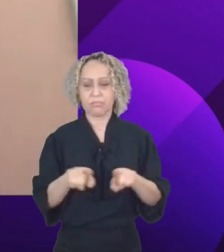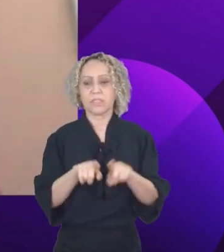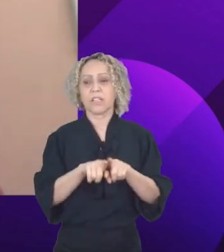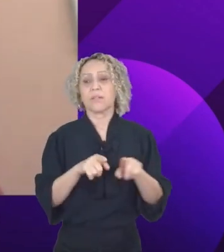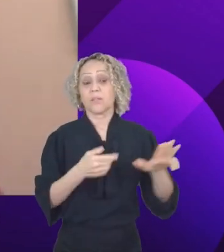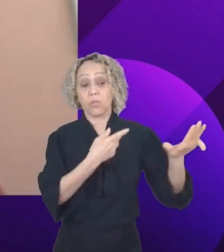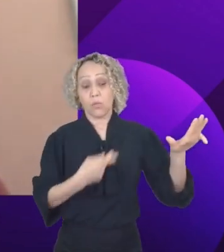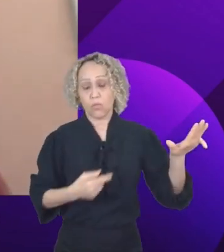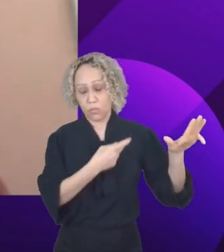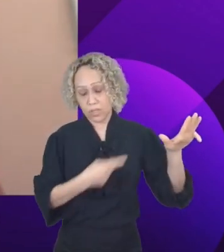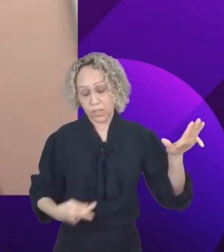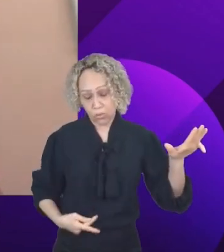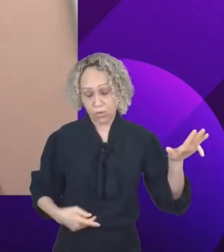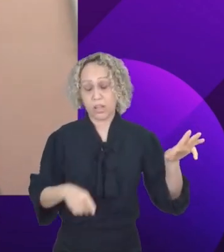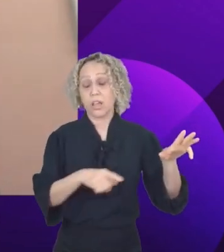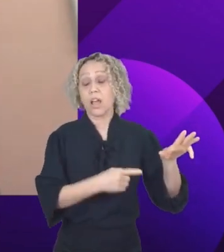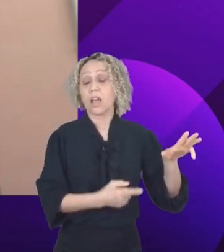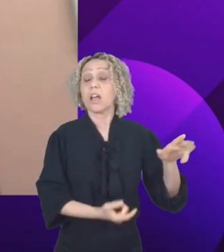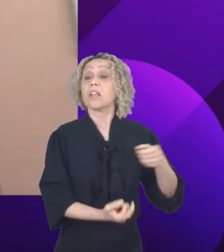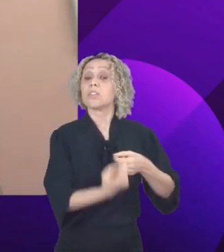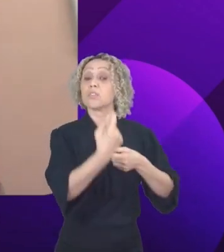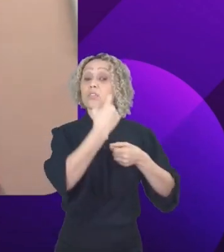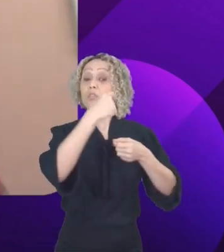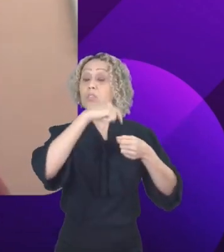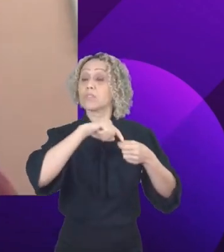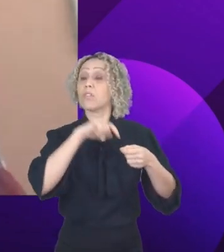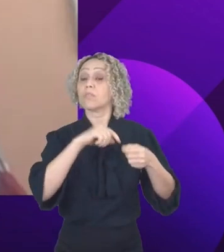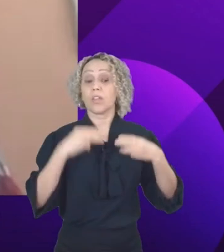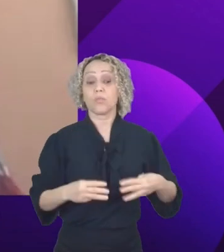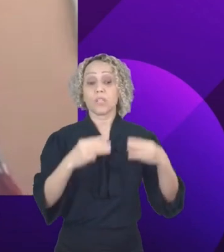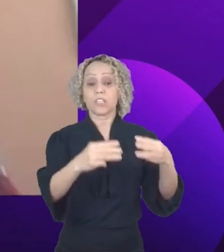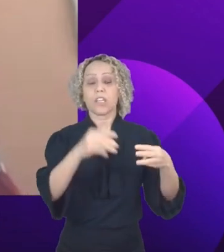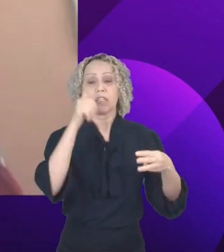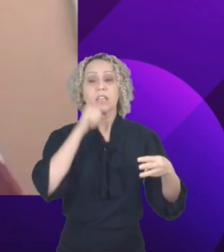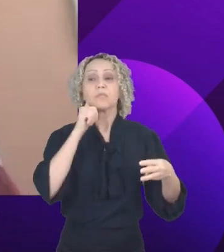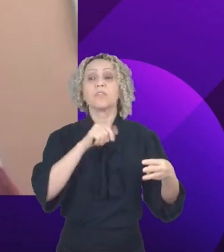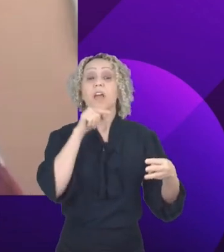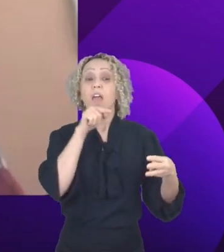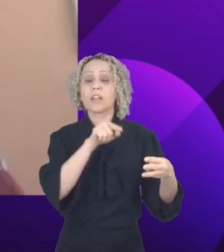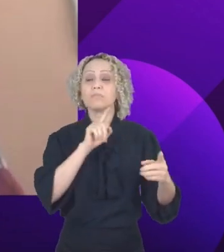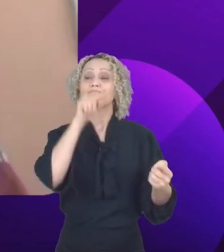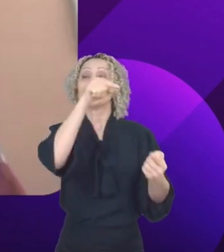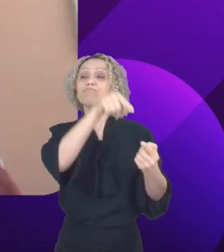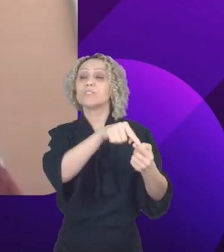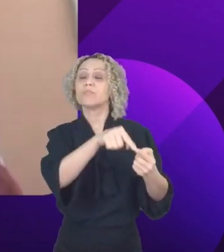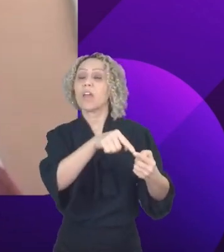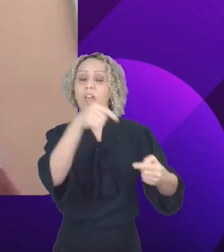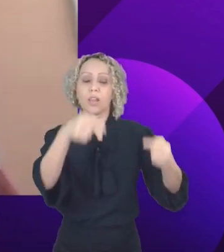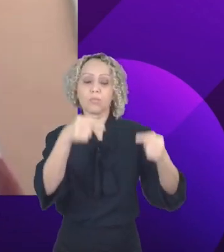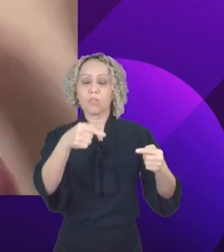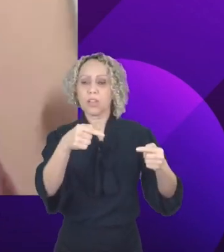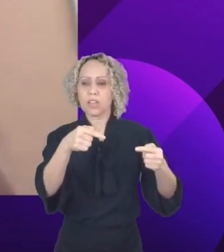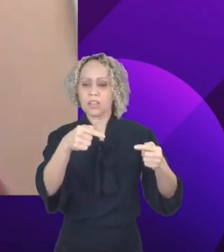das Mulheres, e esse ministério, então, visa, né, as políticas